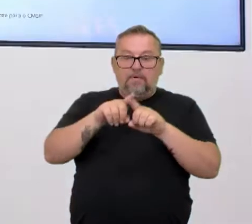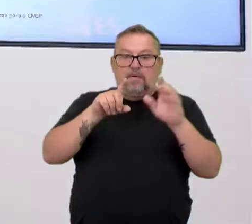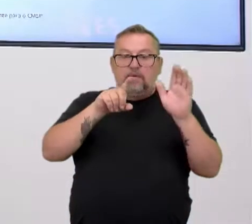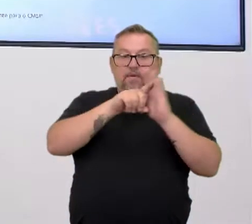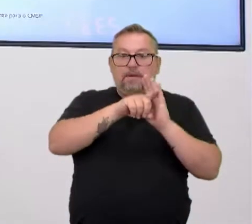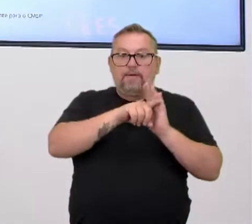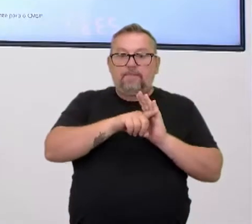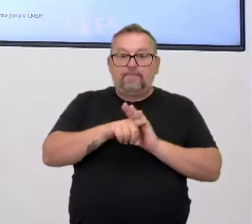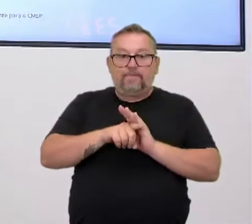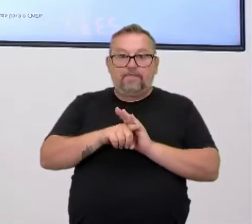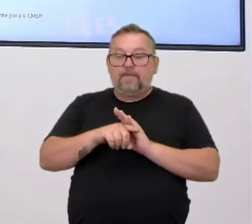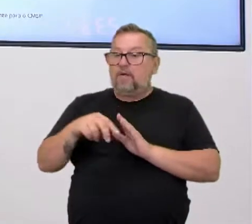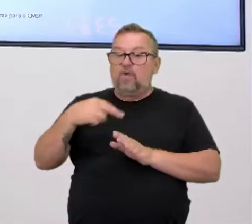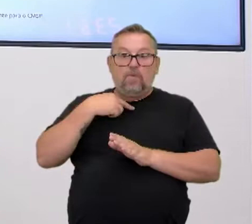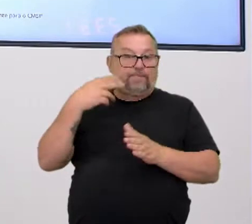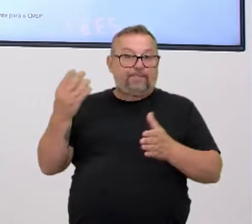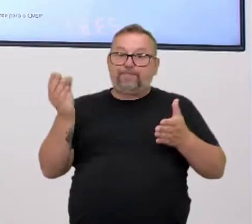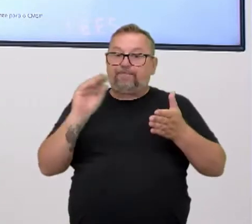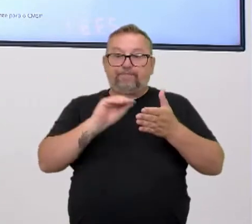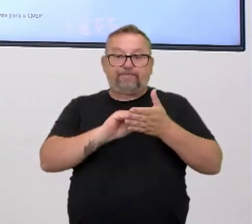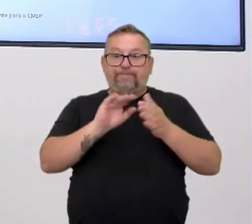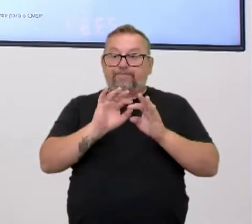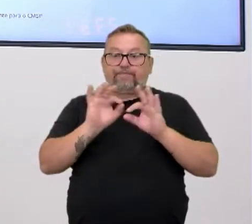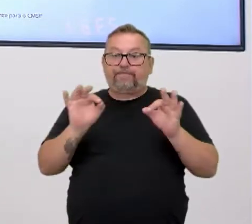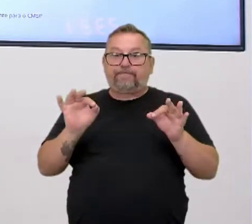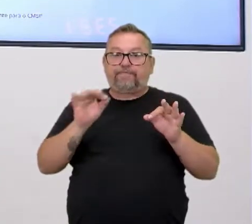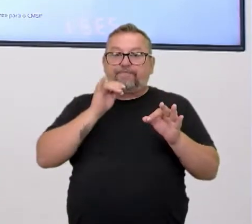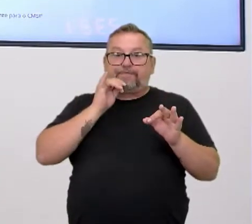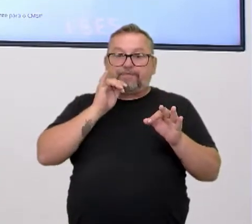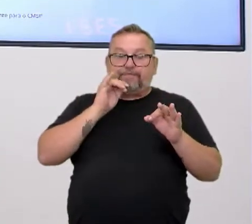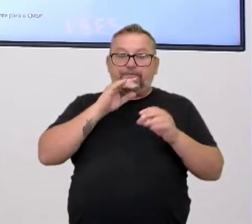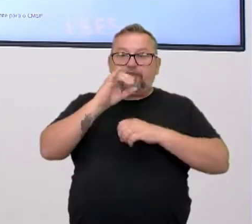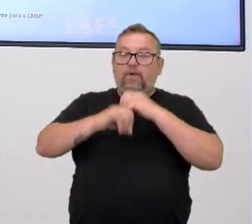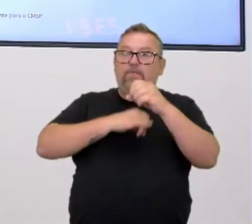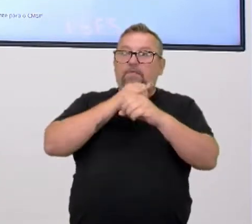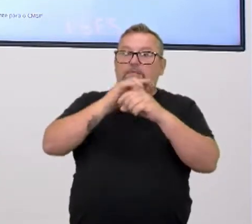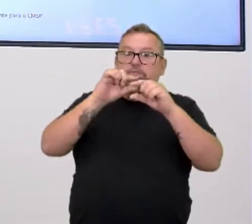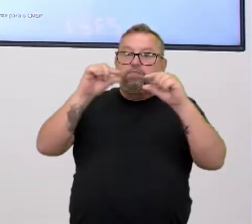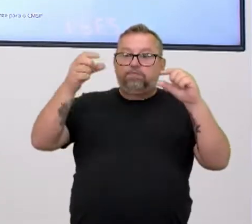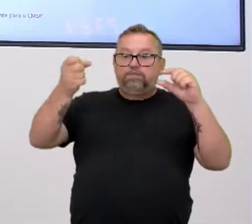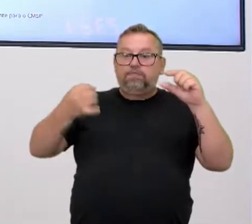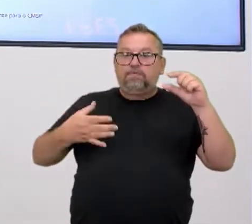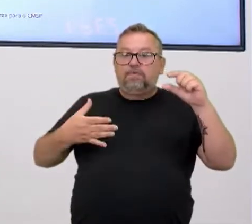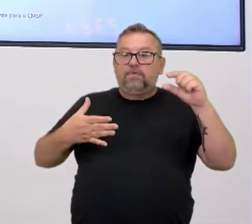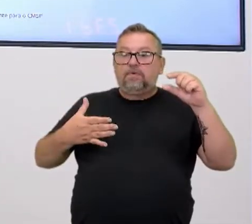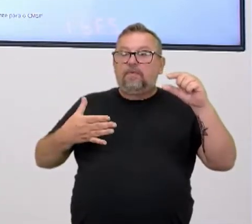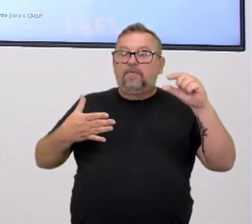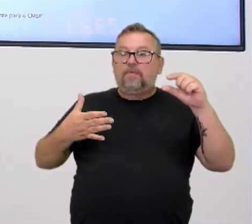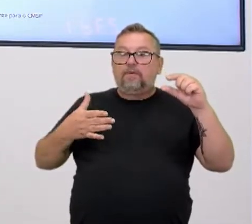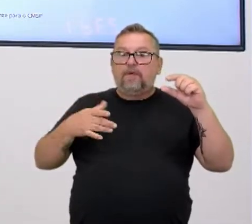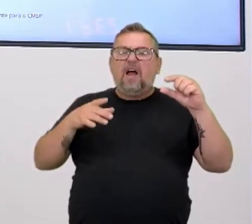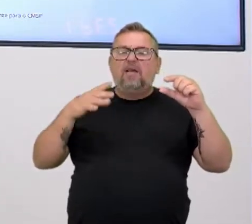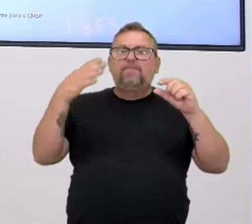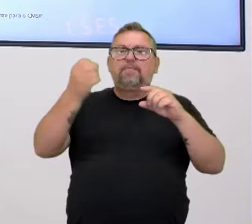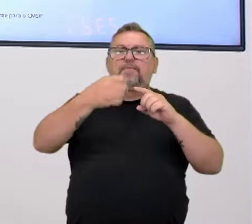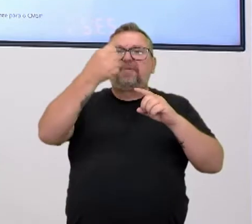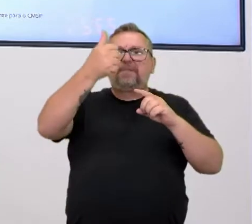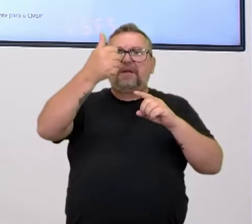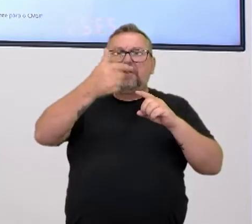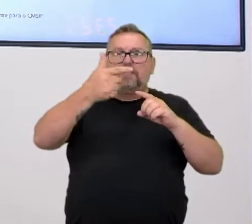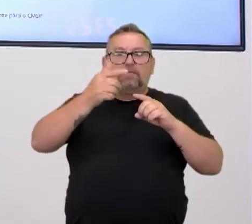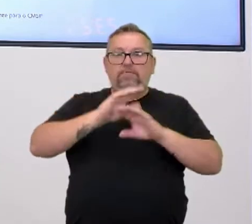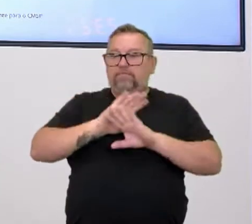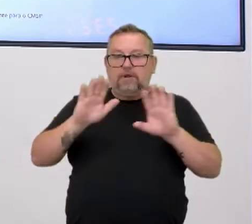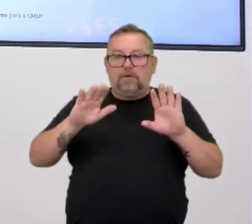pesquisando? A gente não pode colocar simplesmente lá no site de busca, né, na plataforma, e pegar o primeiro ou o segundo, porque